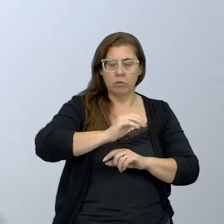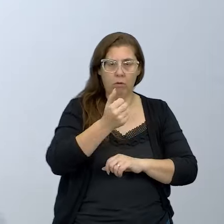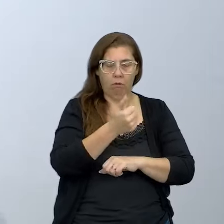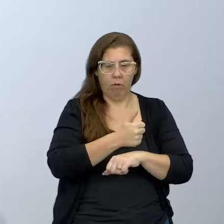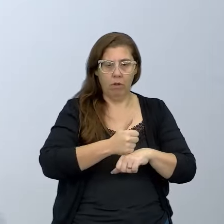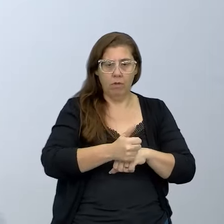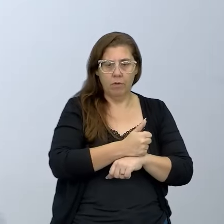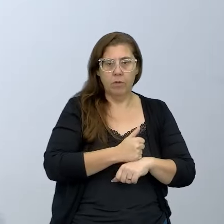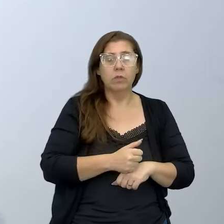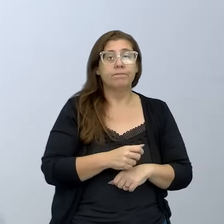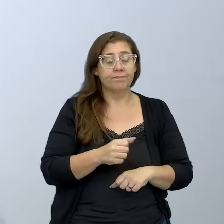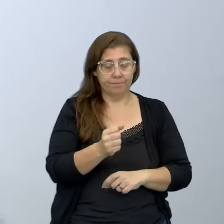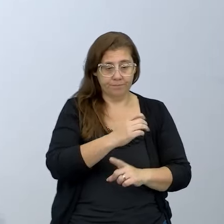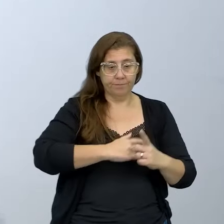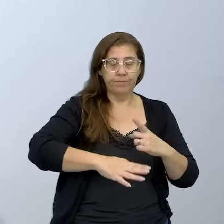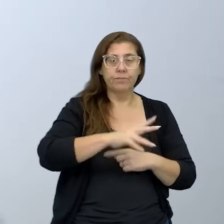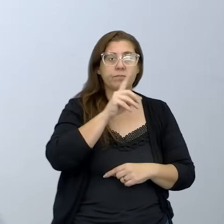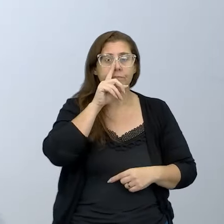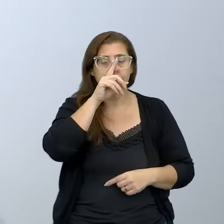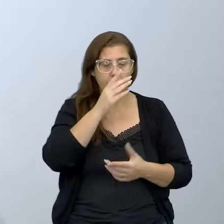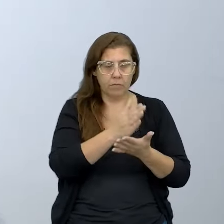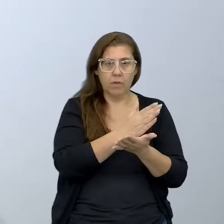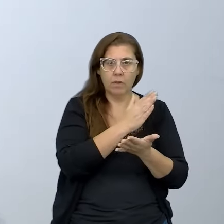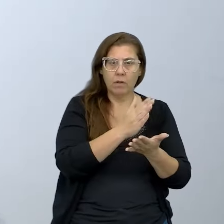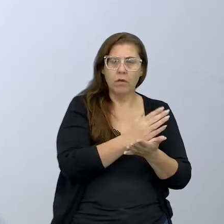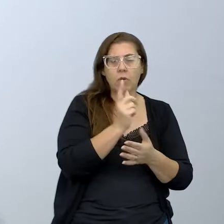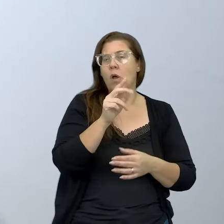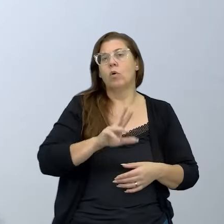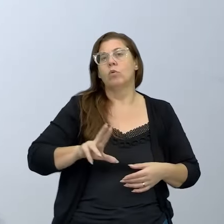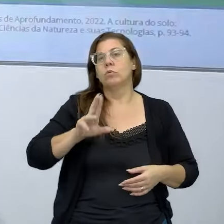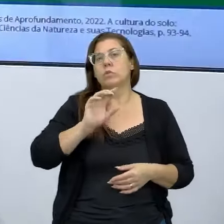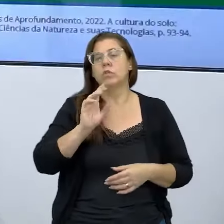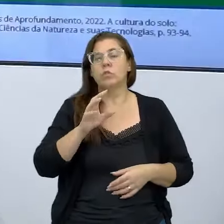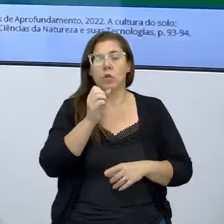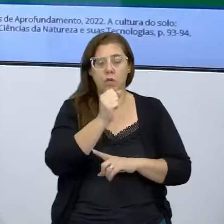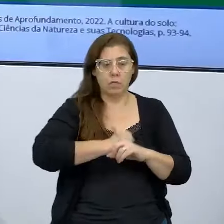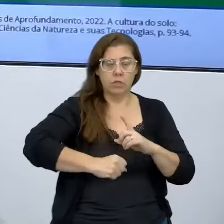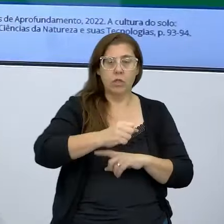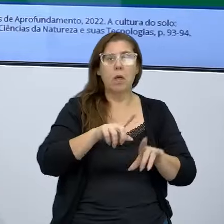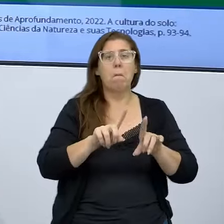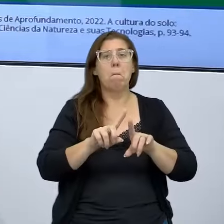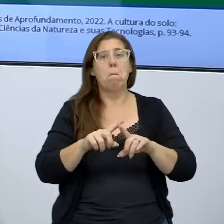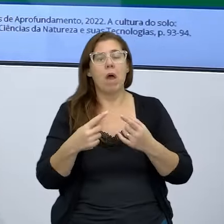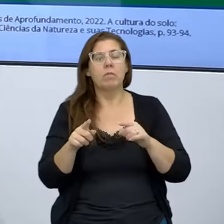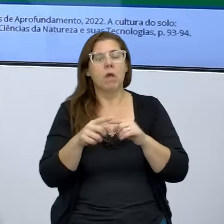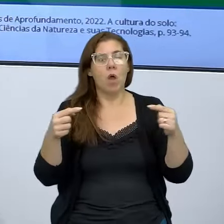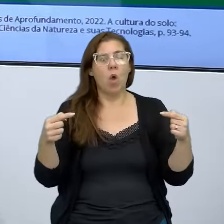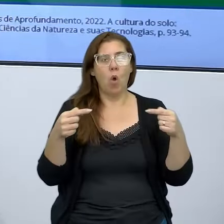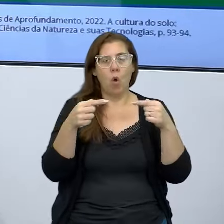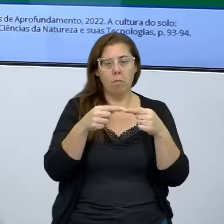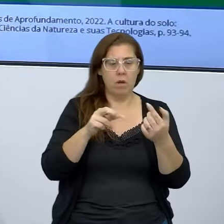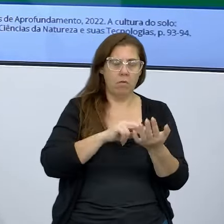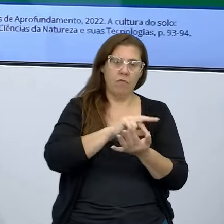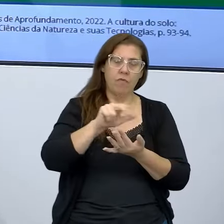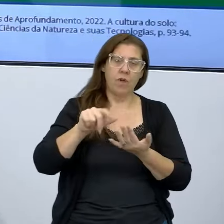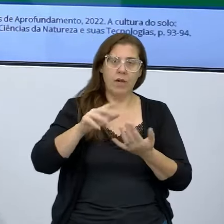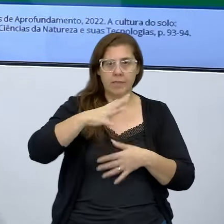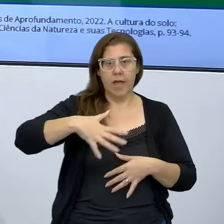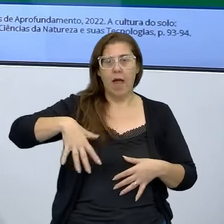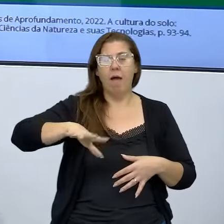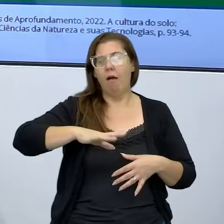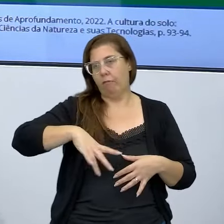dele, A Sociedade de Risco, não é um livro só utilizado na sociologia, mas sim ela vai conversar com muitas áreas,